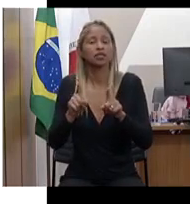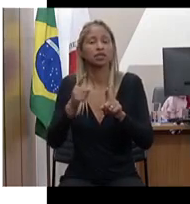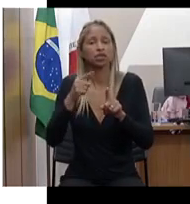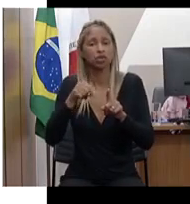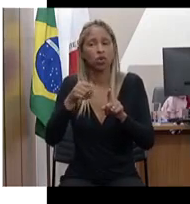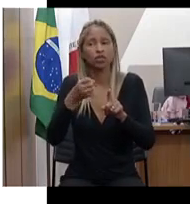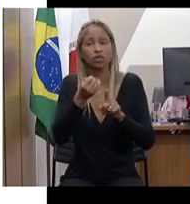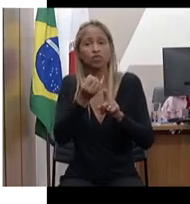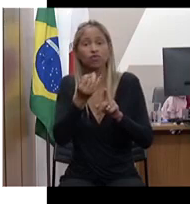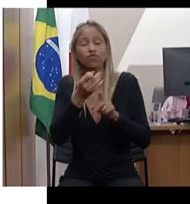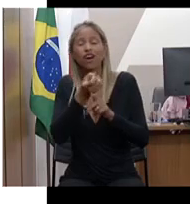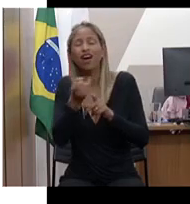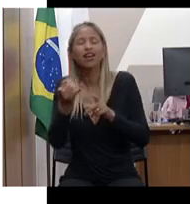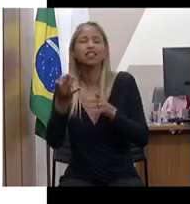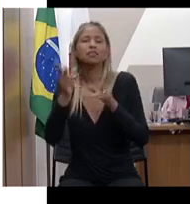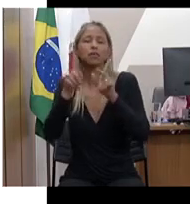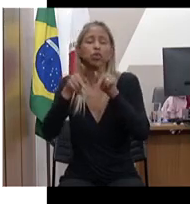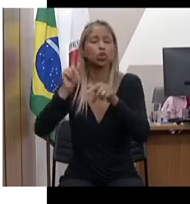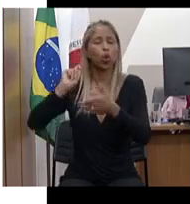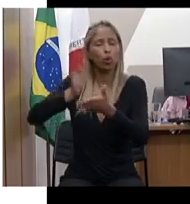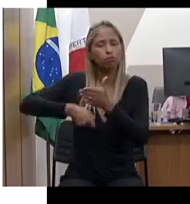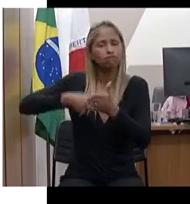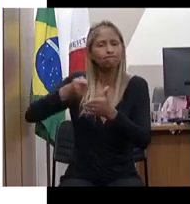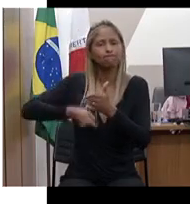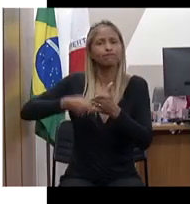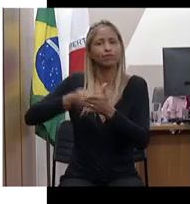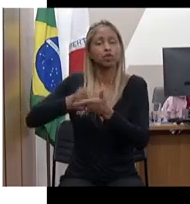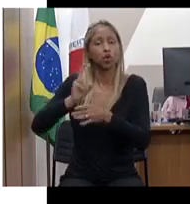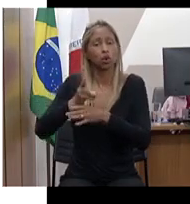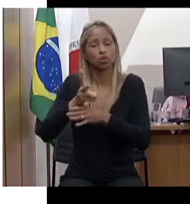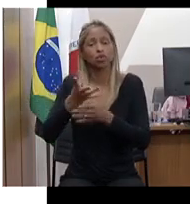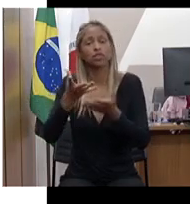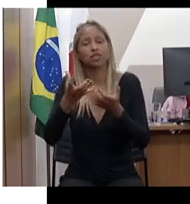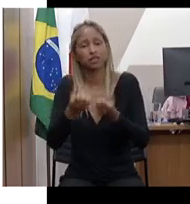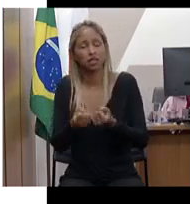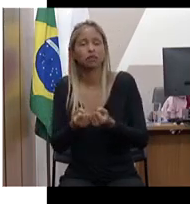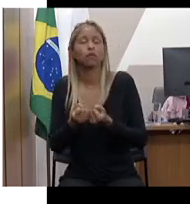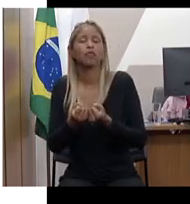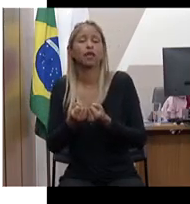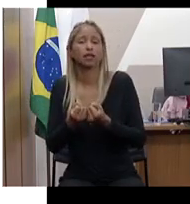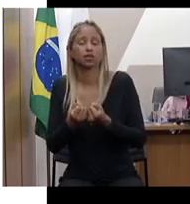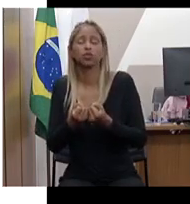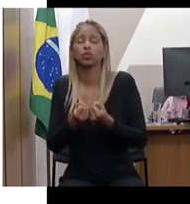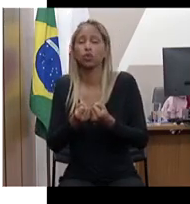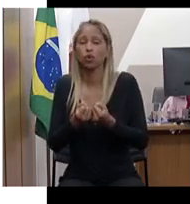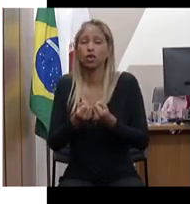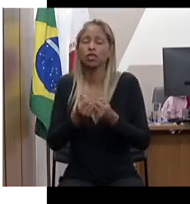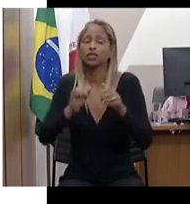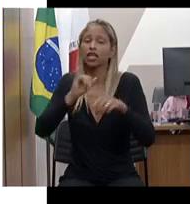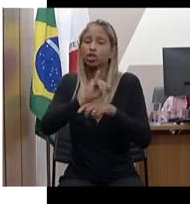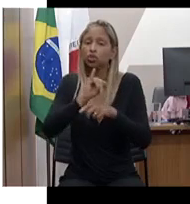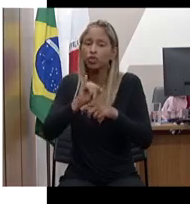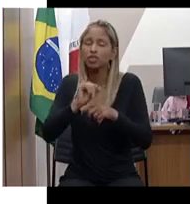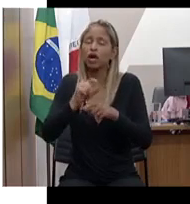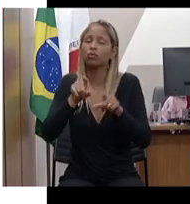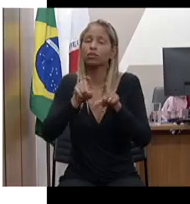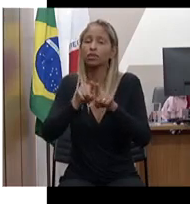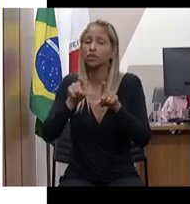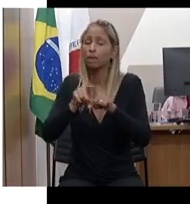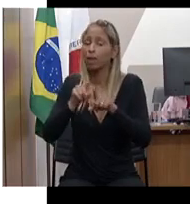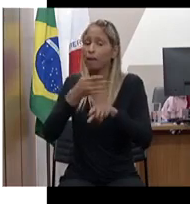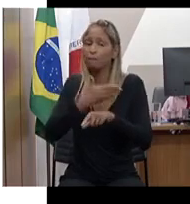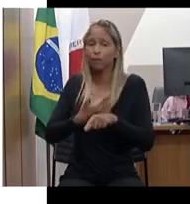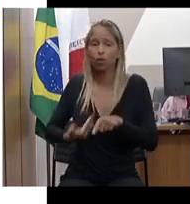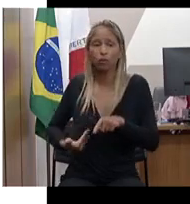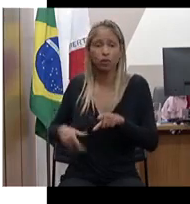várias pessoas que continuam nessa luta tentando receber o respaldo tanto respaldo da instituição quanto o respaldo